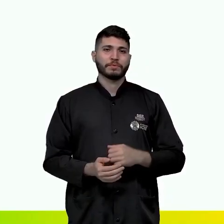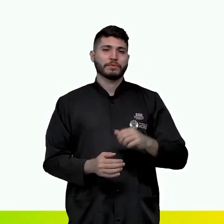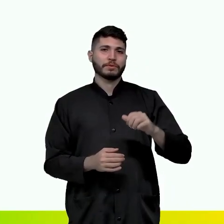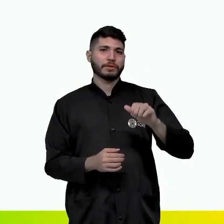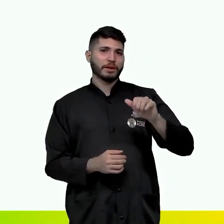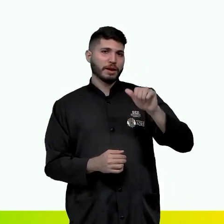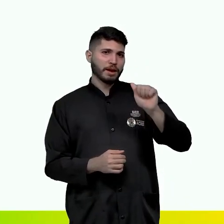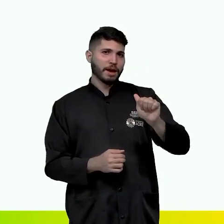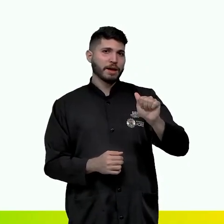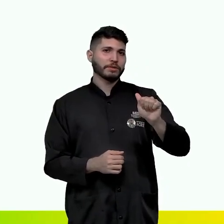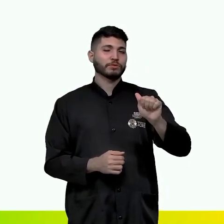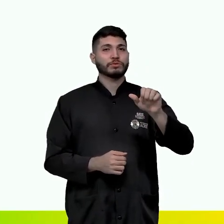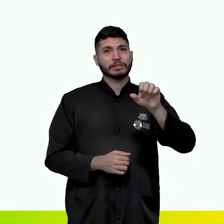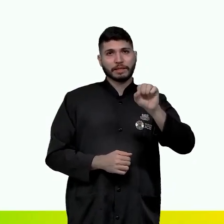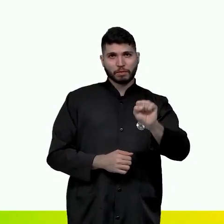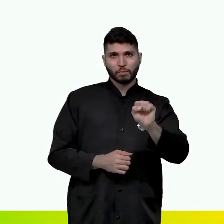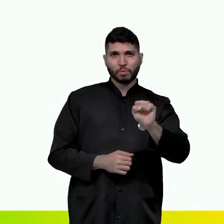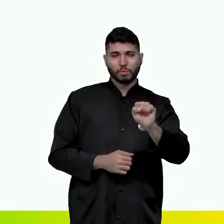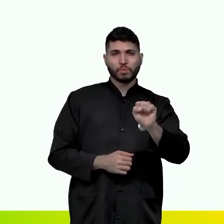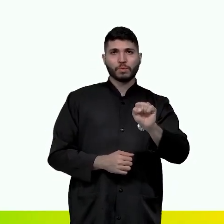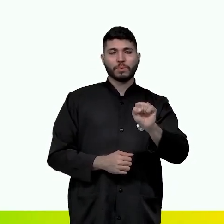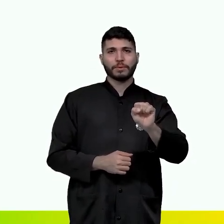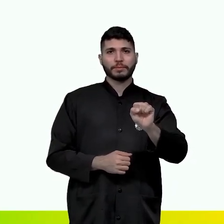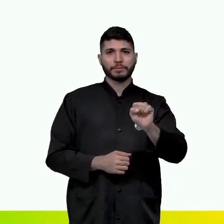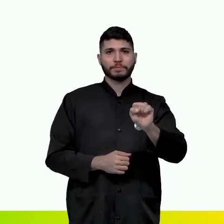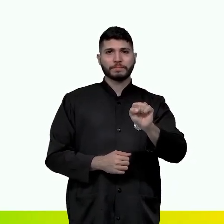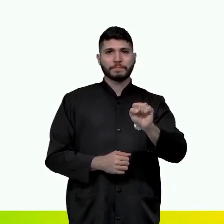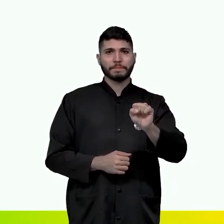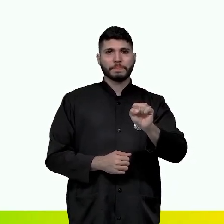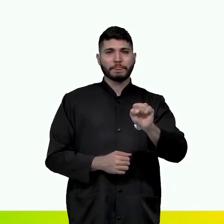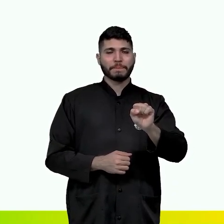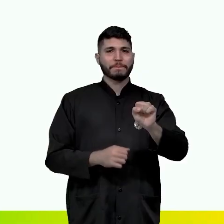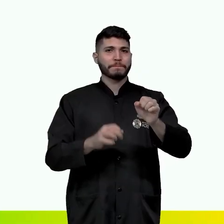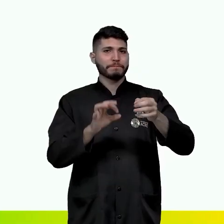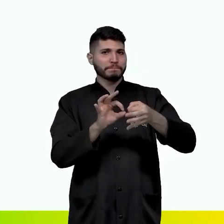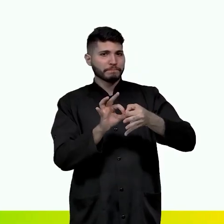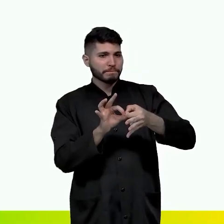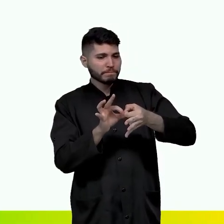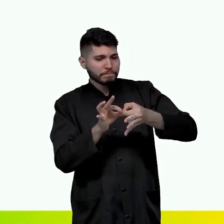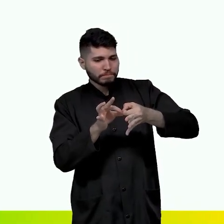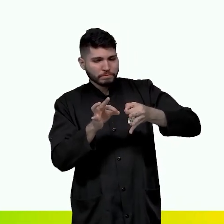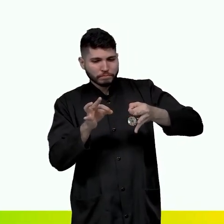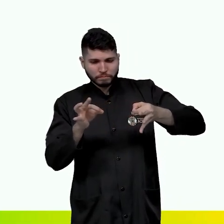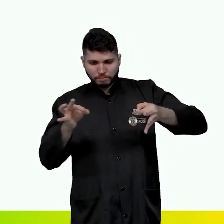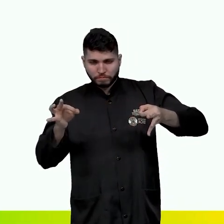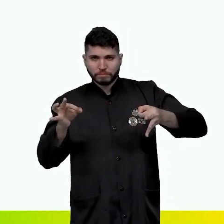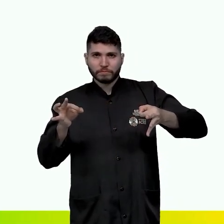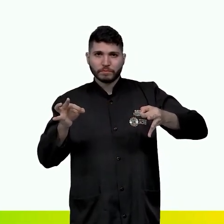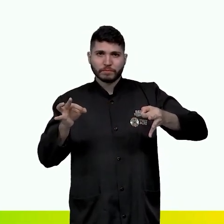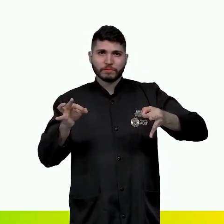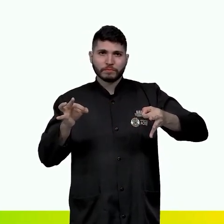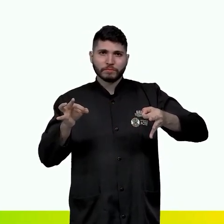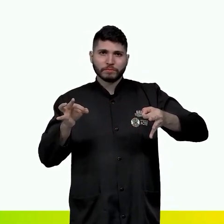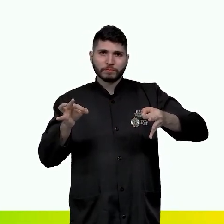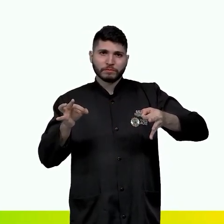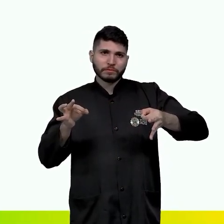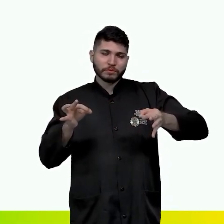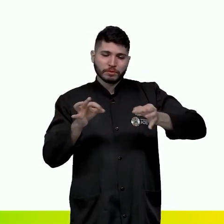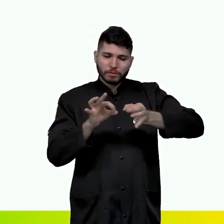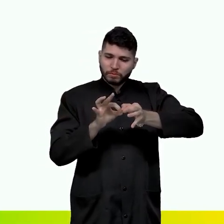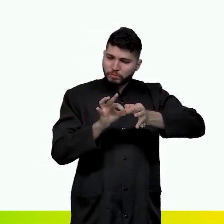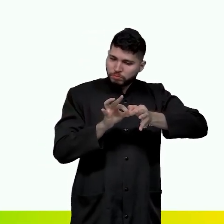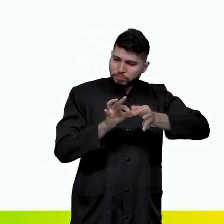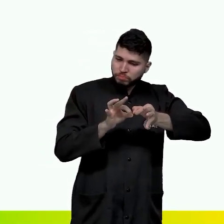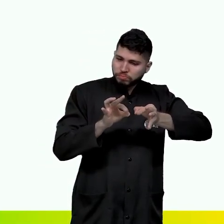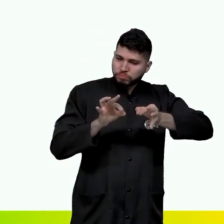A, S aqui, está para o seu comprimento. Esse comprimento aqui. O comprimento